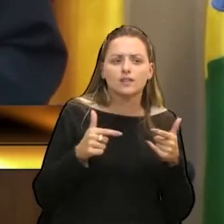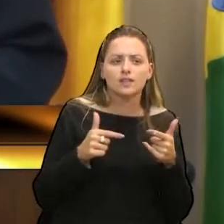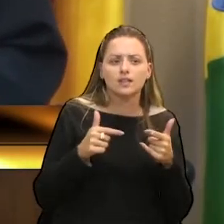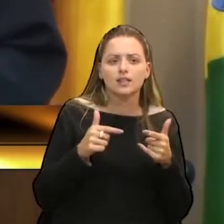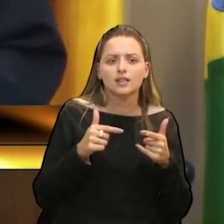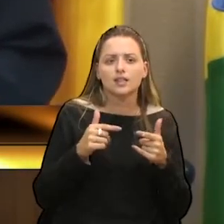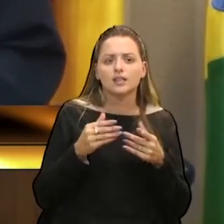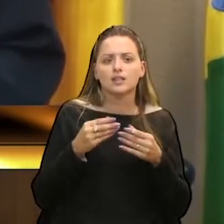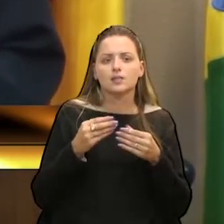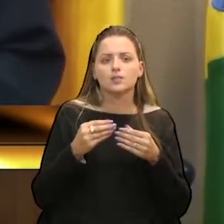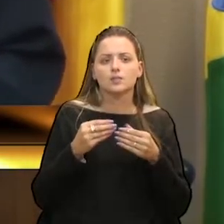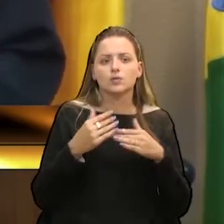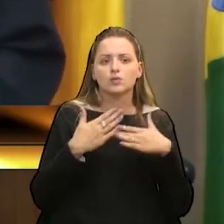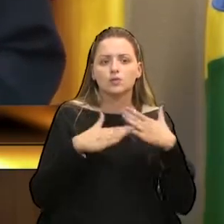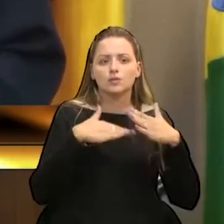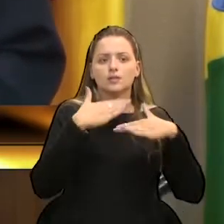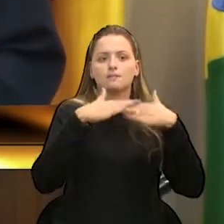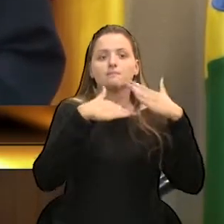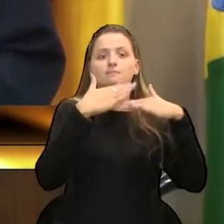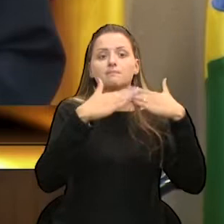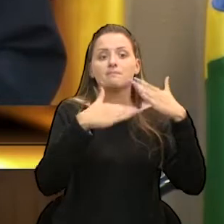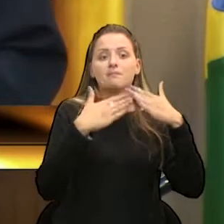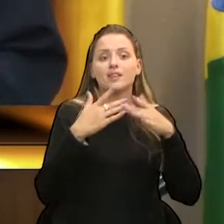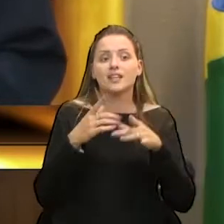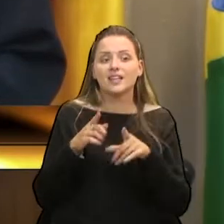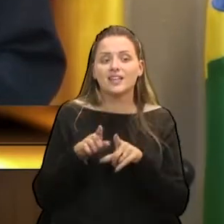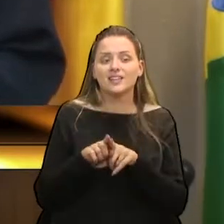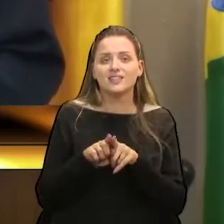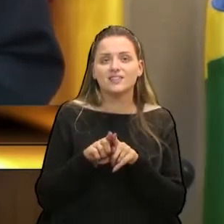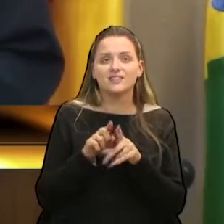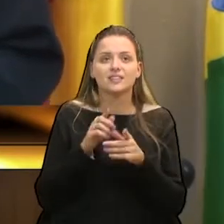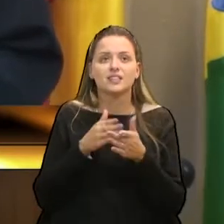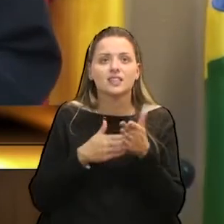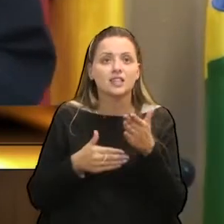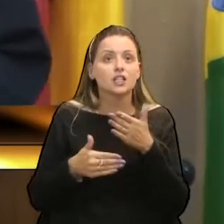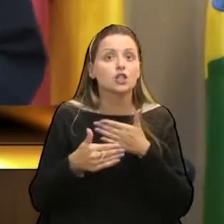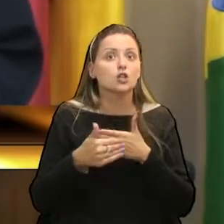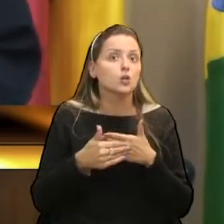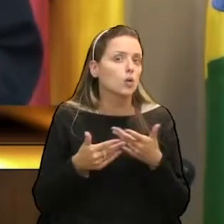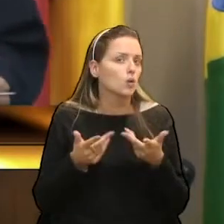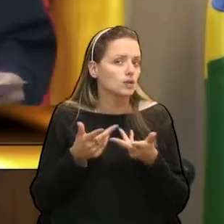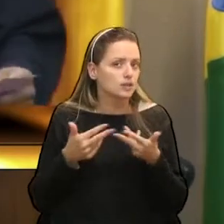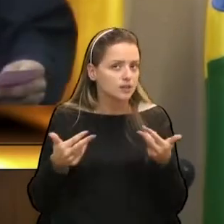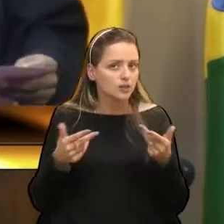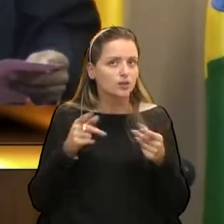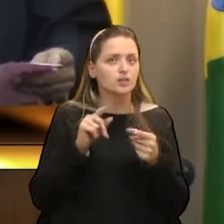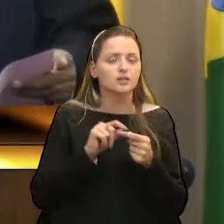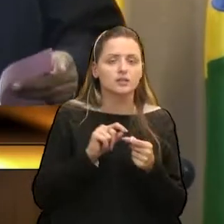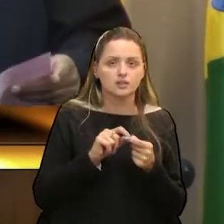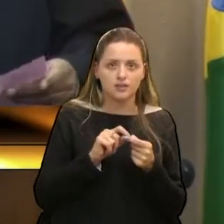até mesmo desejoso de revelar ao homem em todos os seus aspectos.